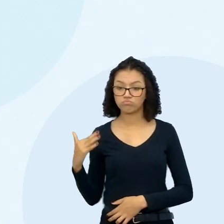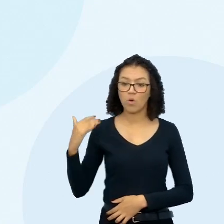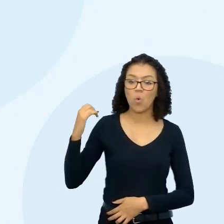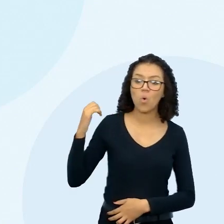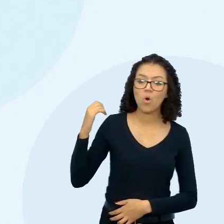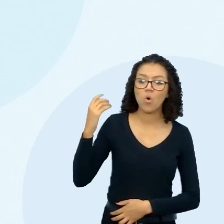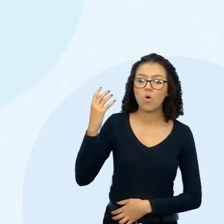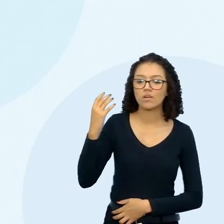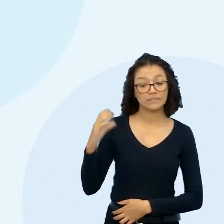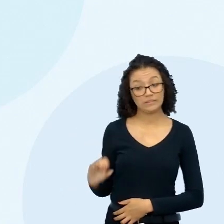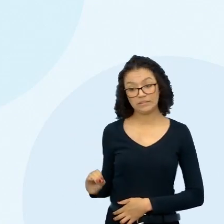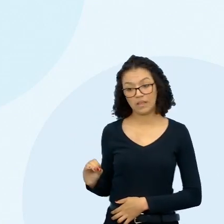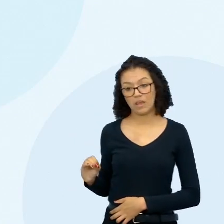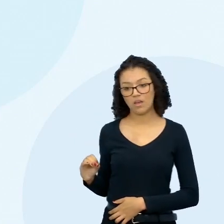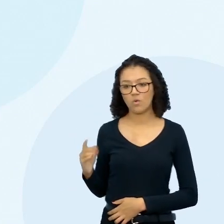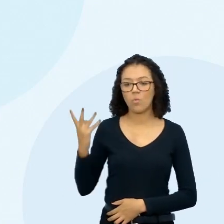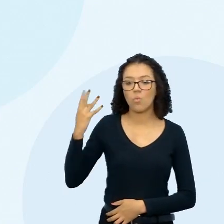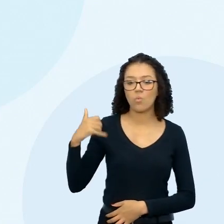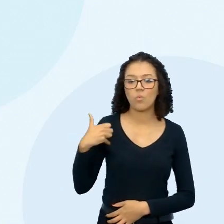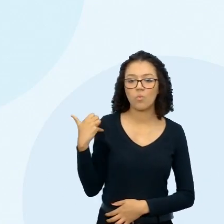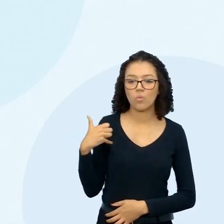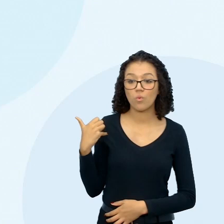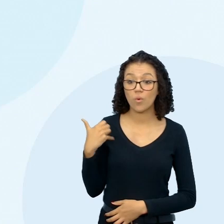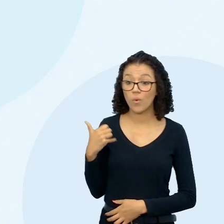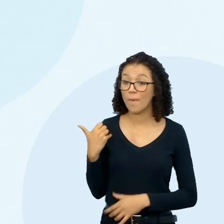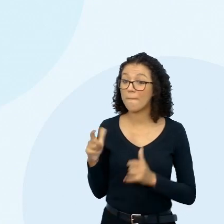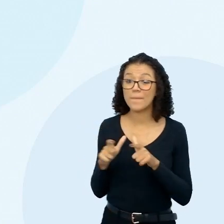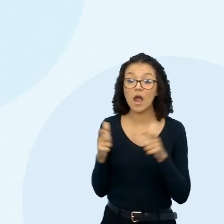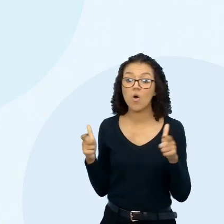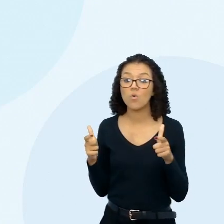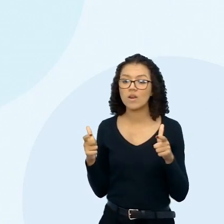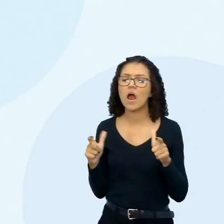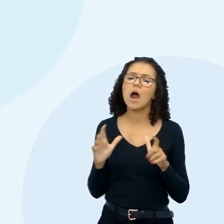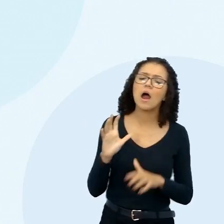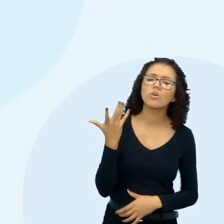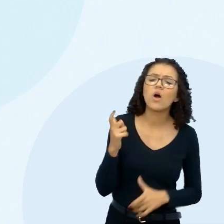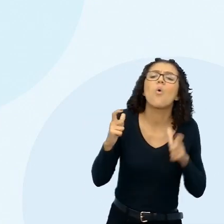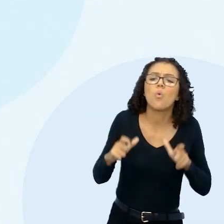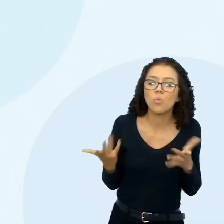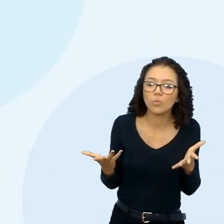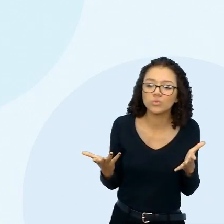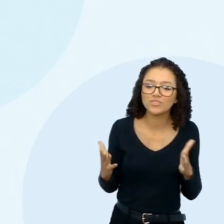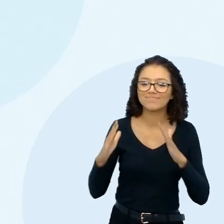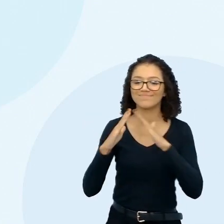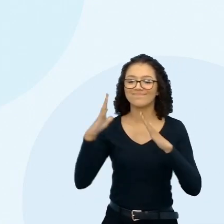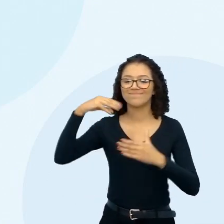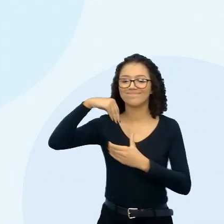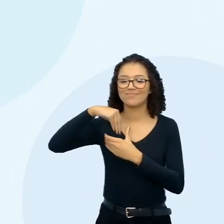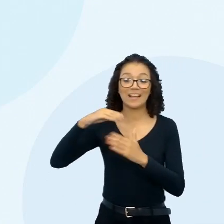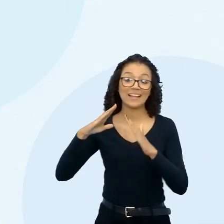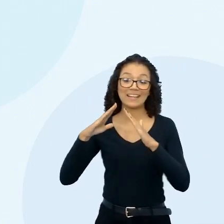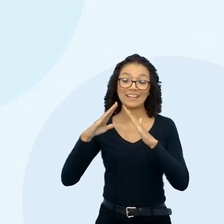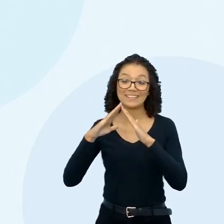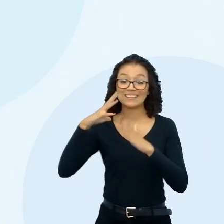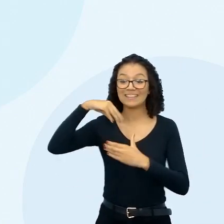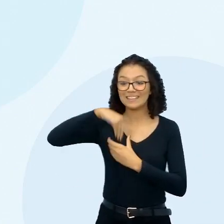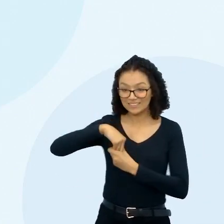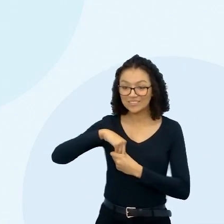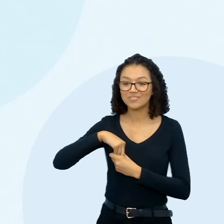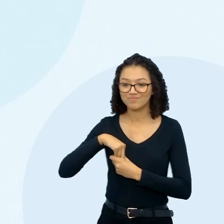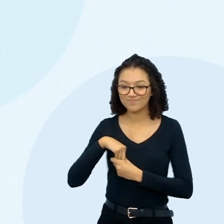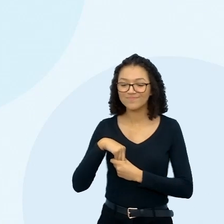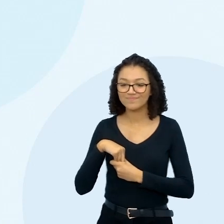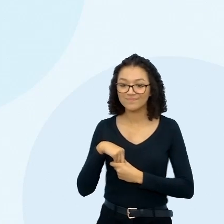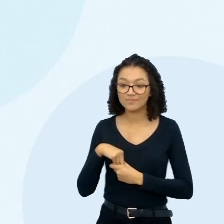80%, 89% das violências acontecem dentro de casa. Isso vai diminuindo de acordo com a faixa etária,